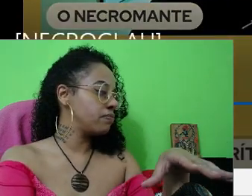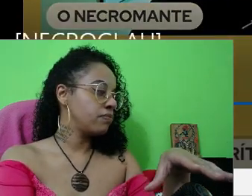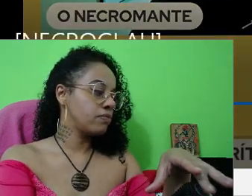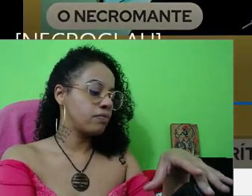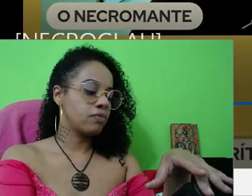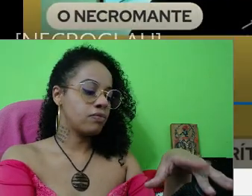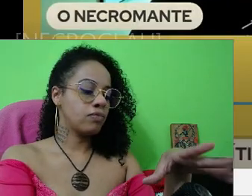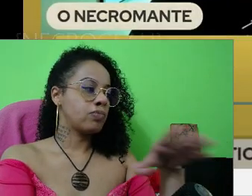doideira